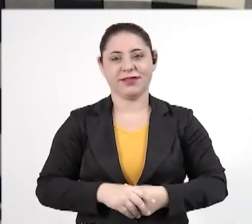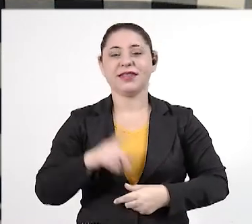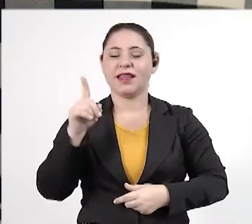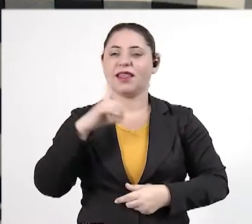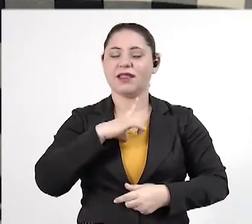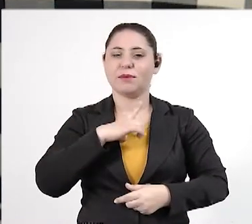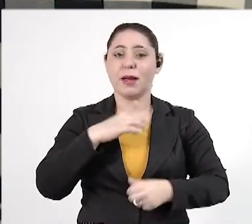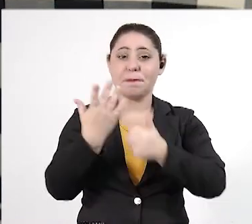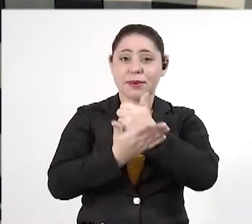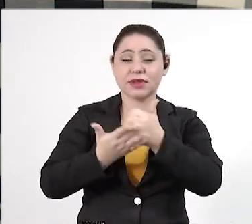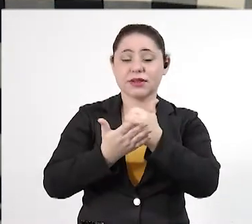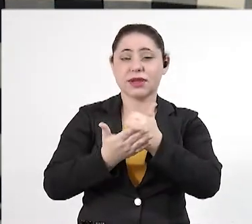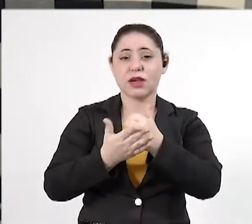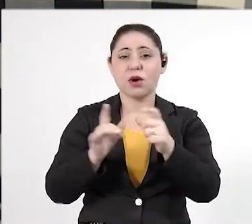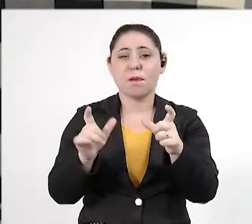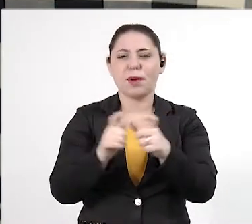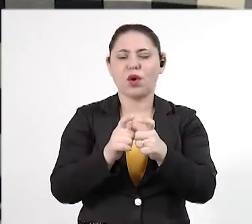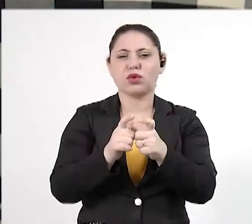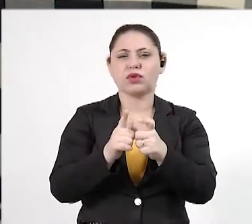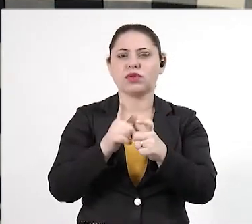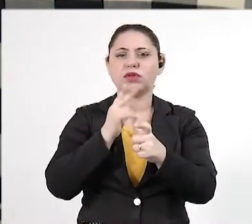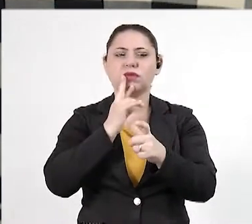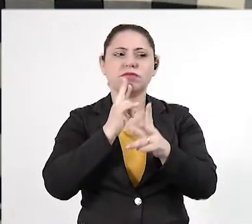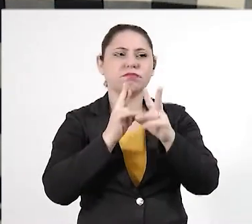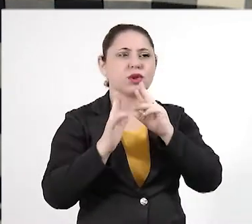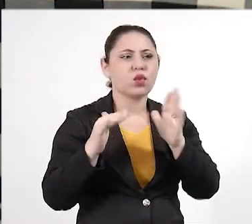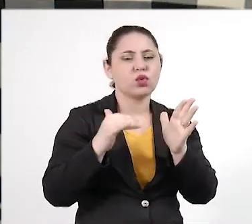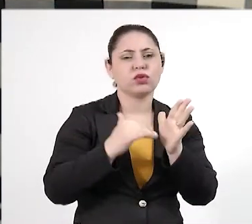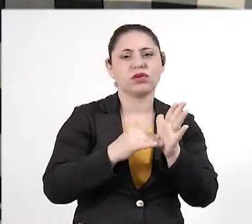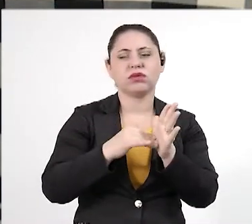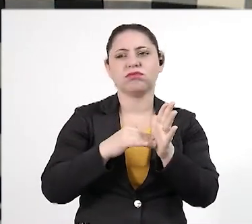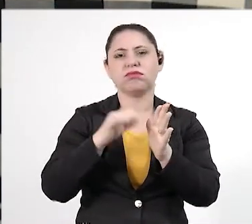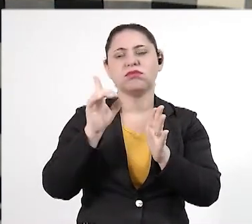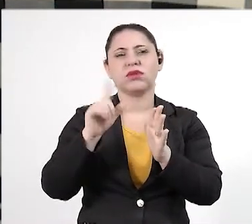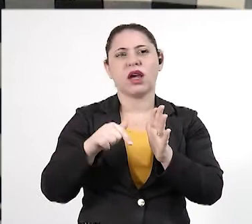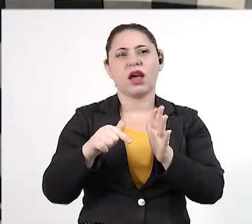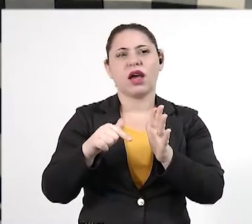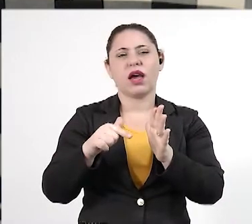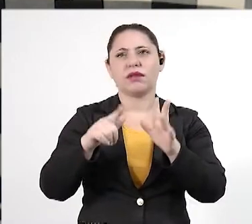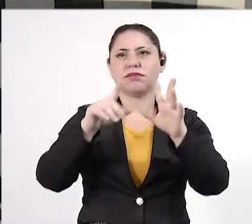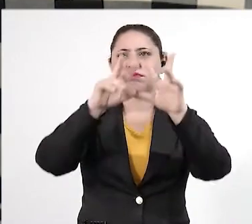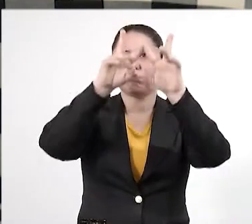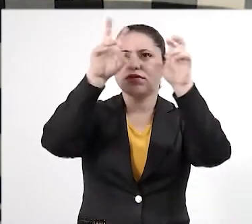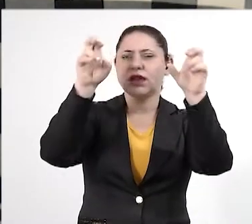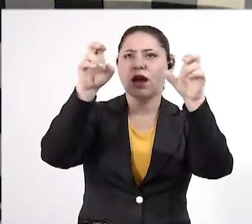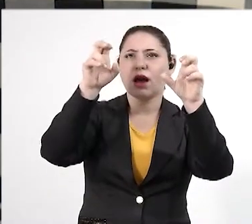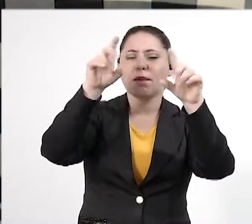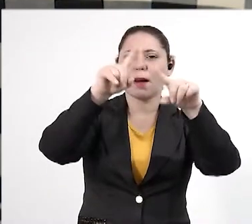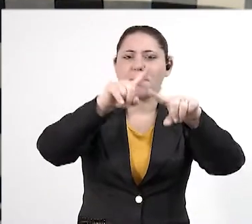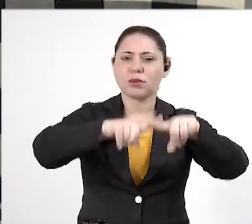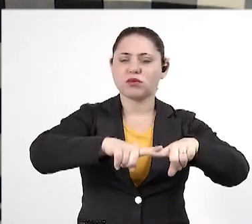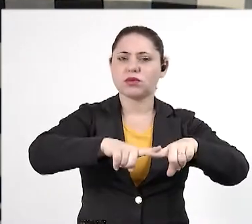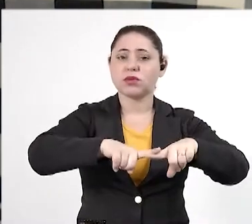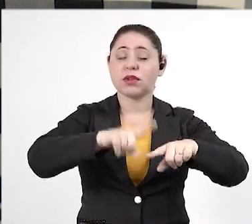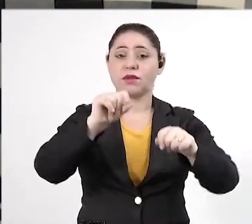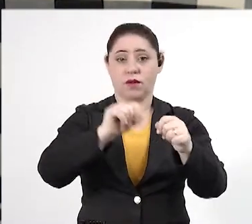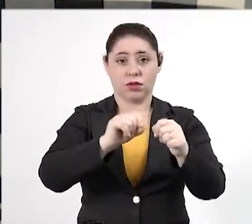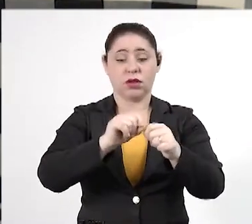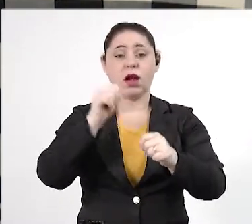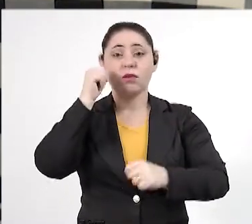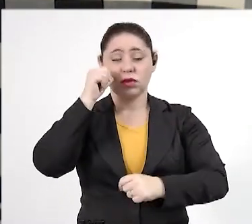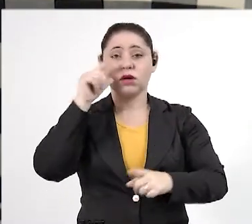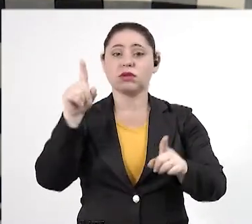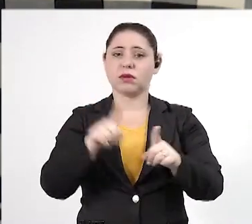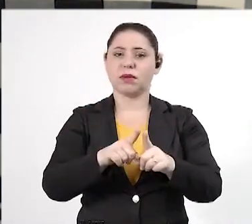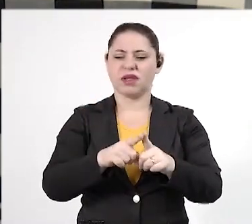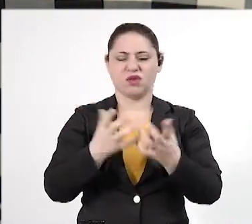até que a gente se baseie um pouco nas últimas respostas. Seriam essas razões, esses motivos que fazem com que